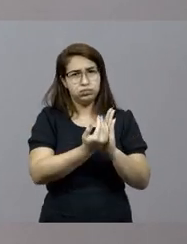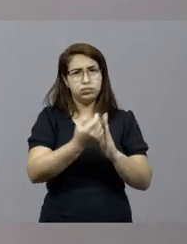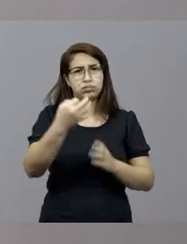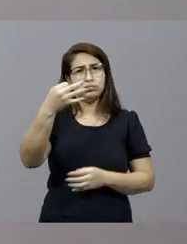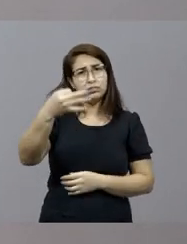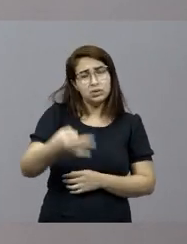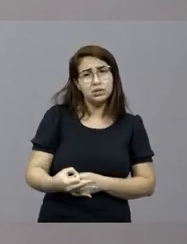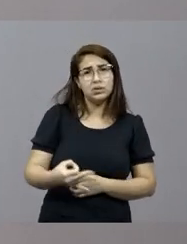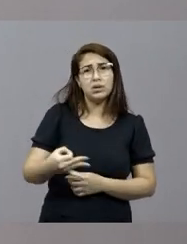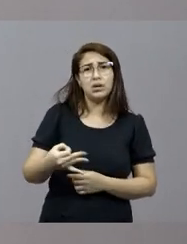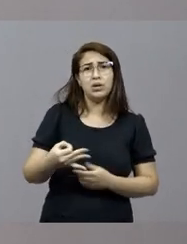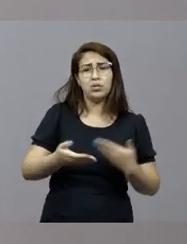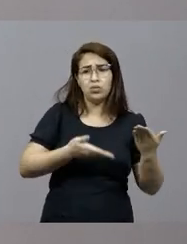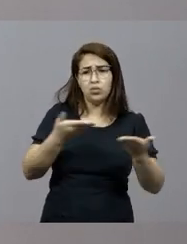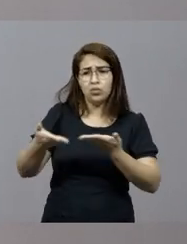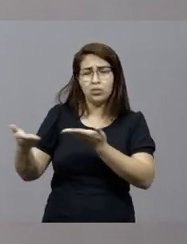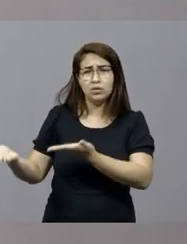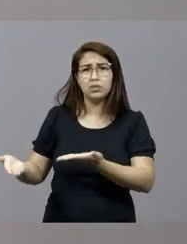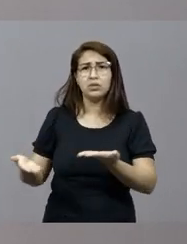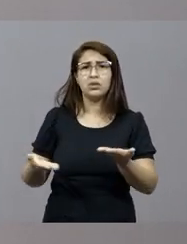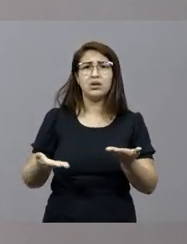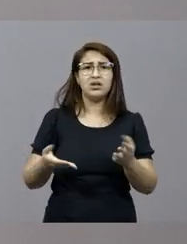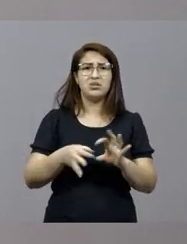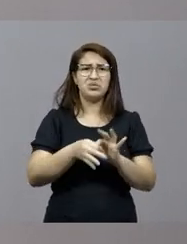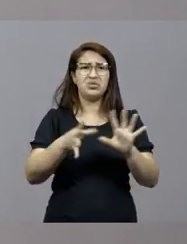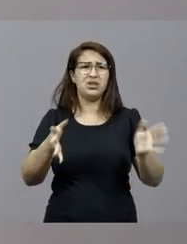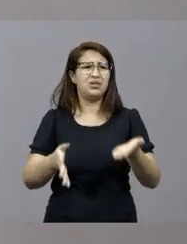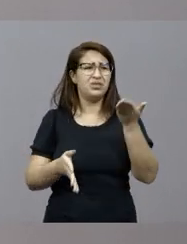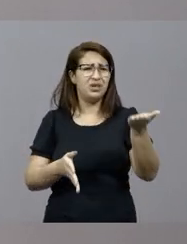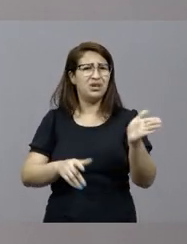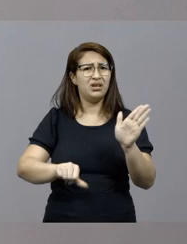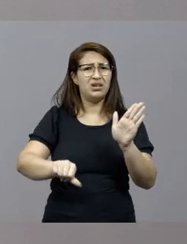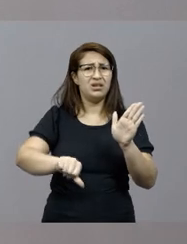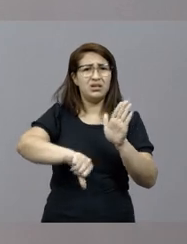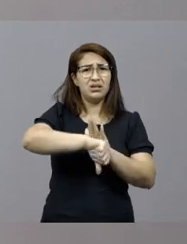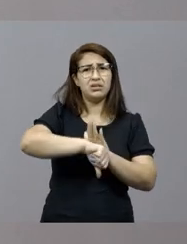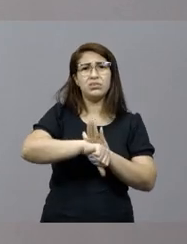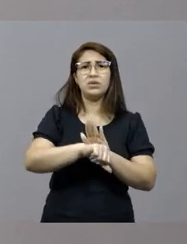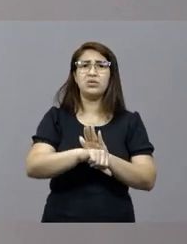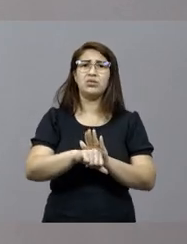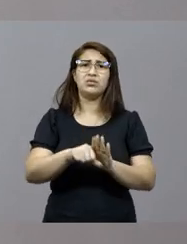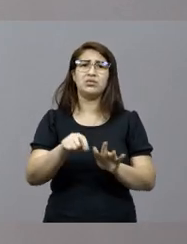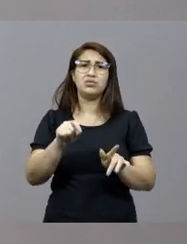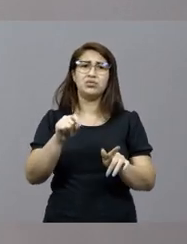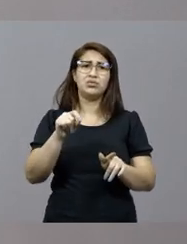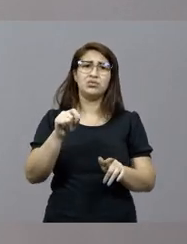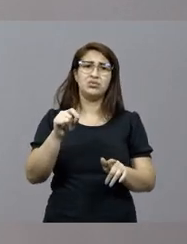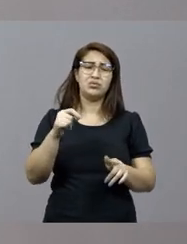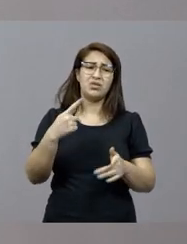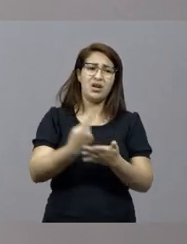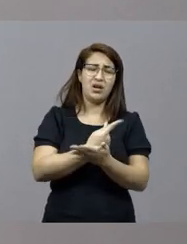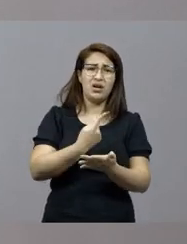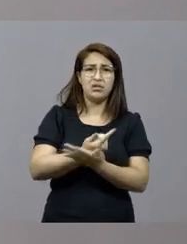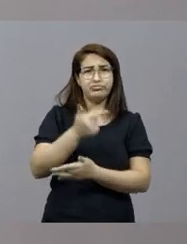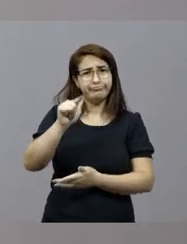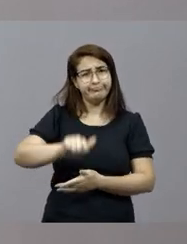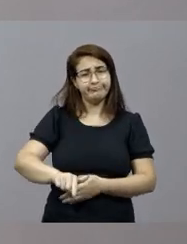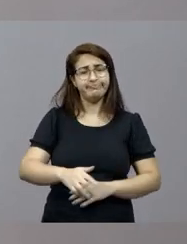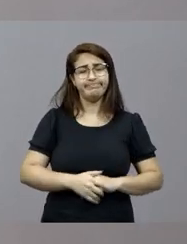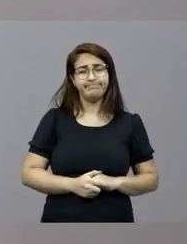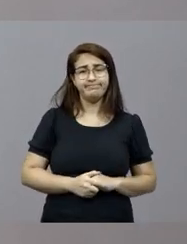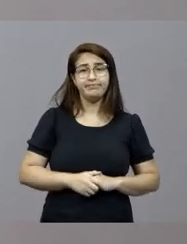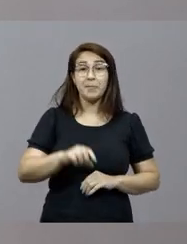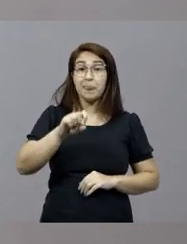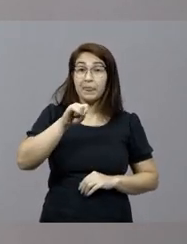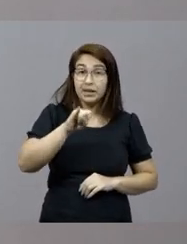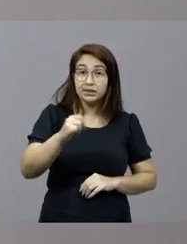titubeando em deixar criminosos contumazes à solta para realizarem tais absurdos. Se isso